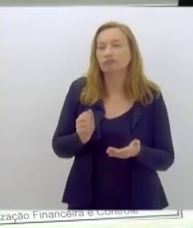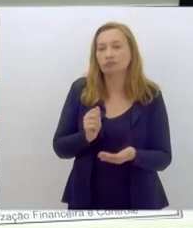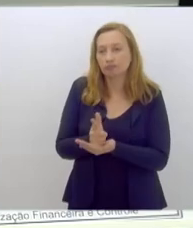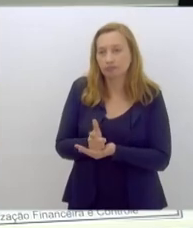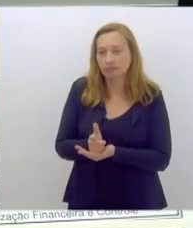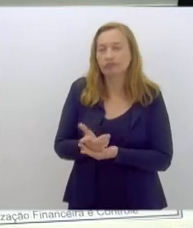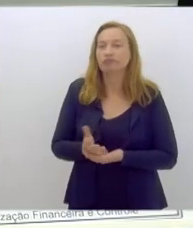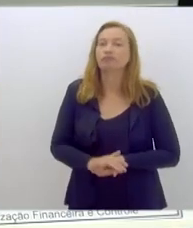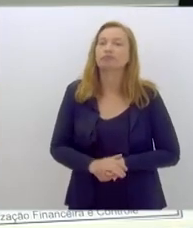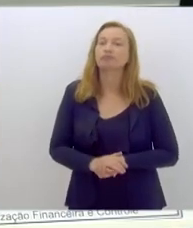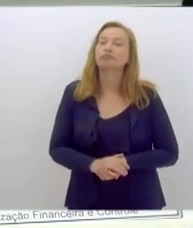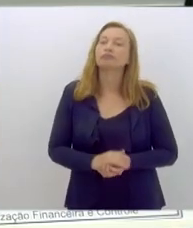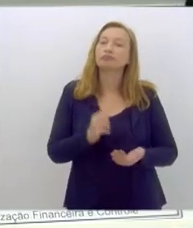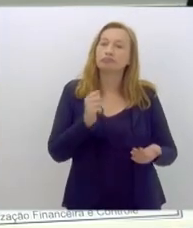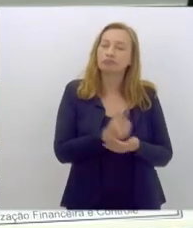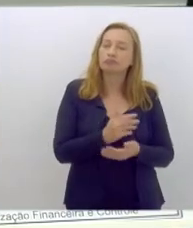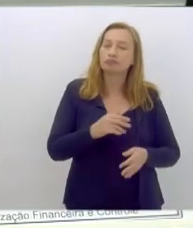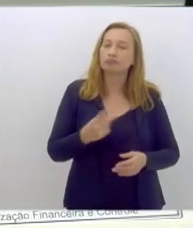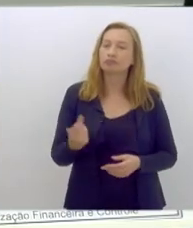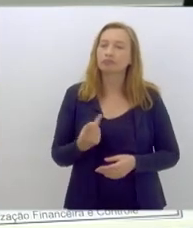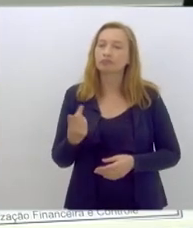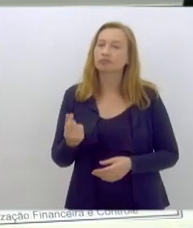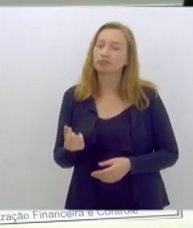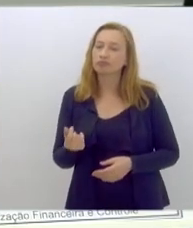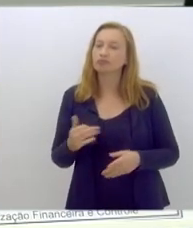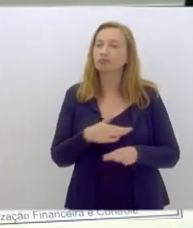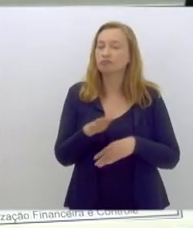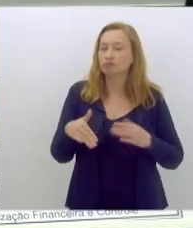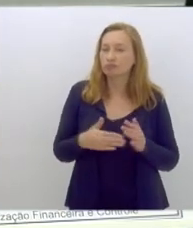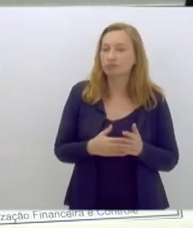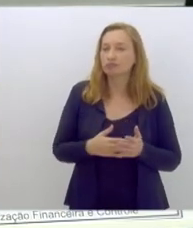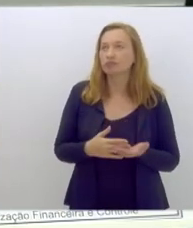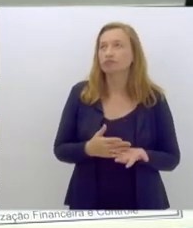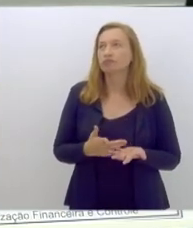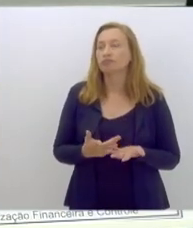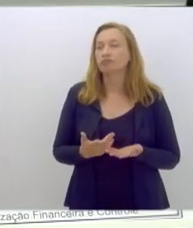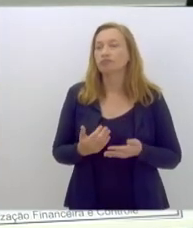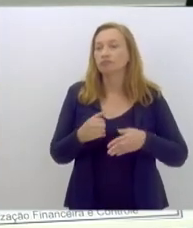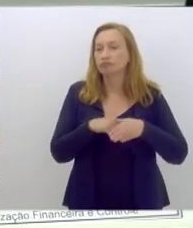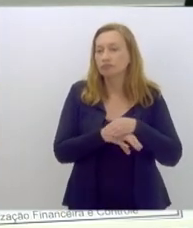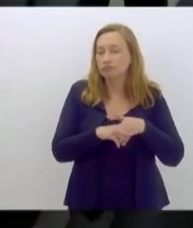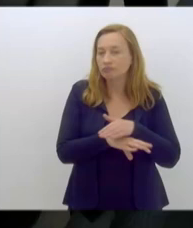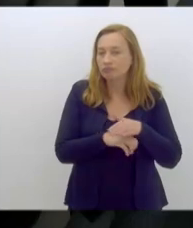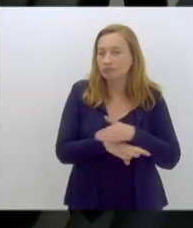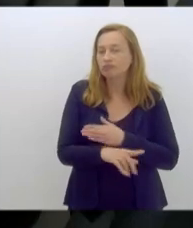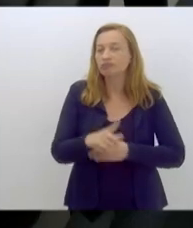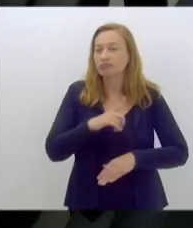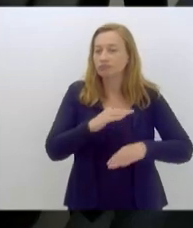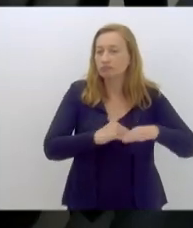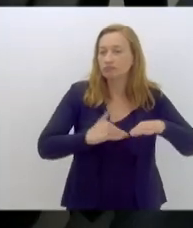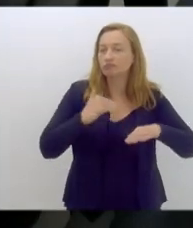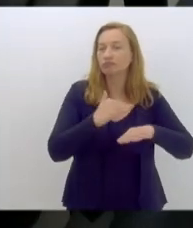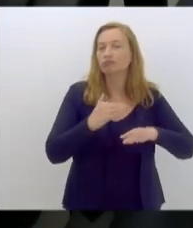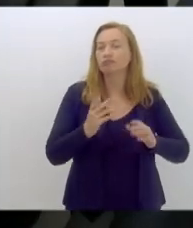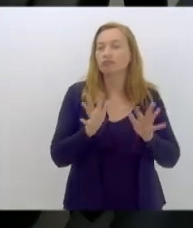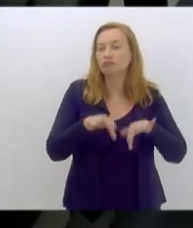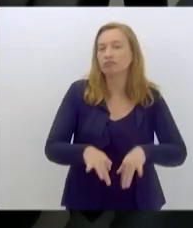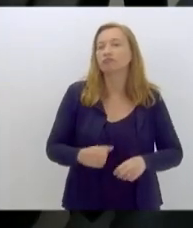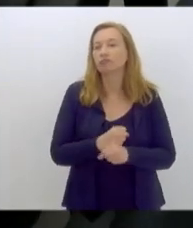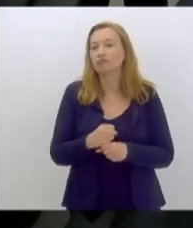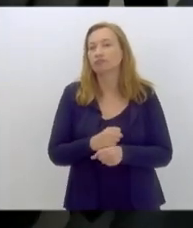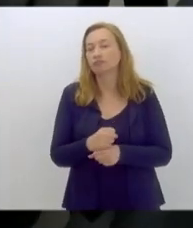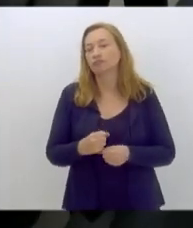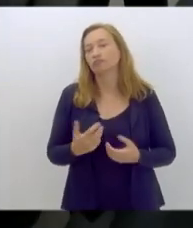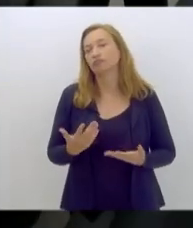pagam a despesa total e não acaba ficando com recurso Ele vai ter um super ave até o final do ano e